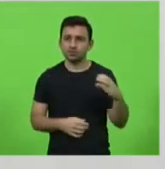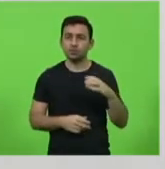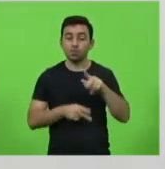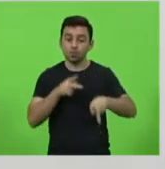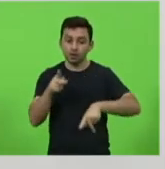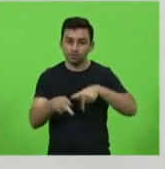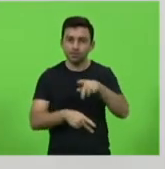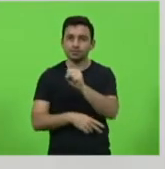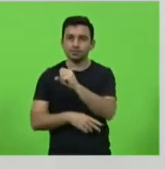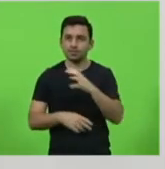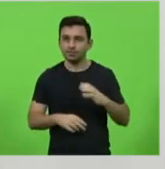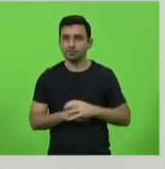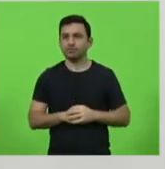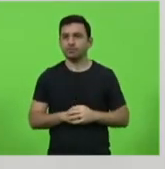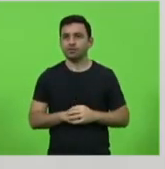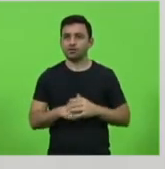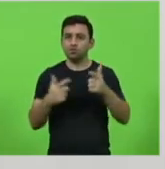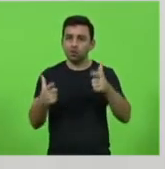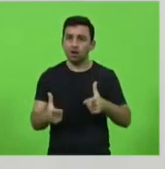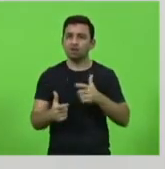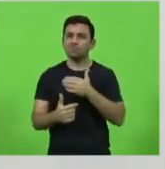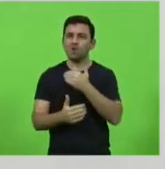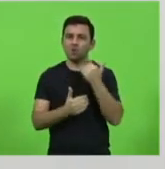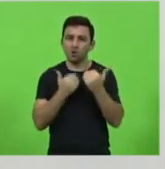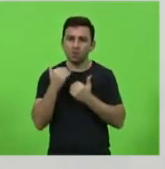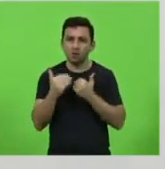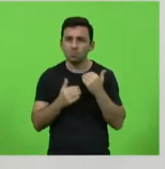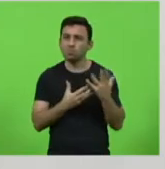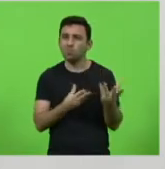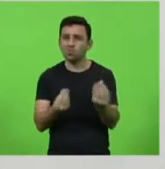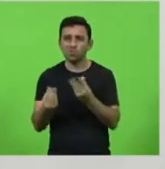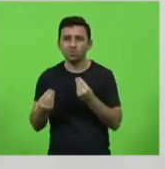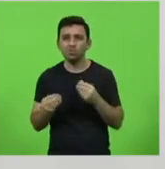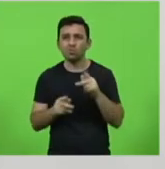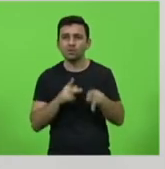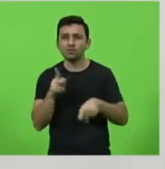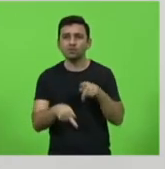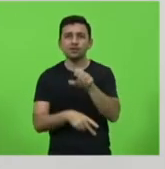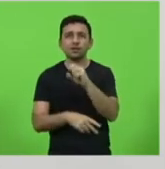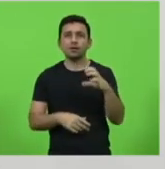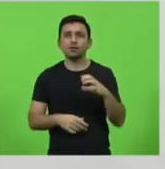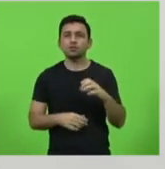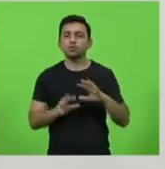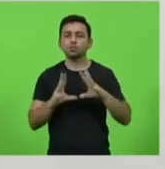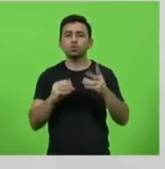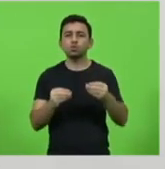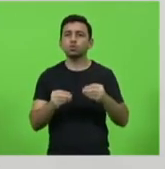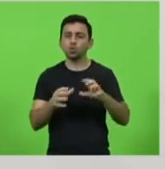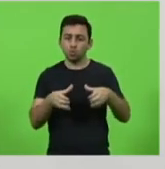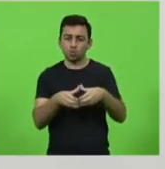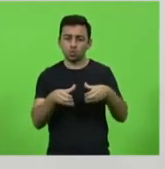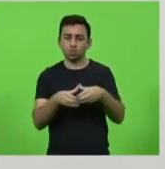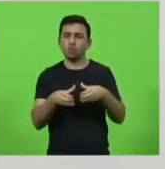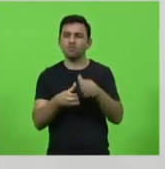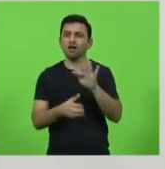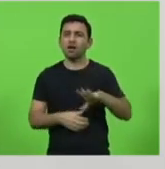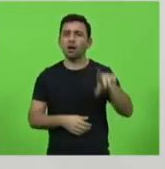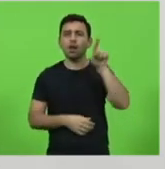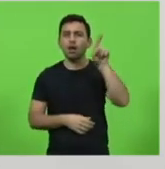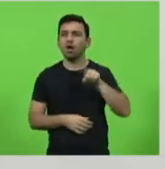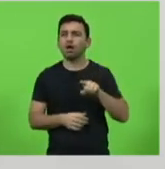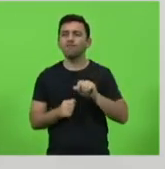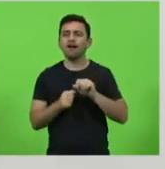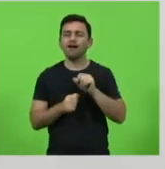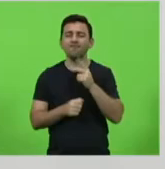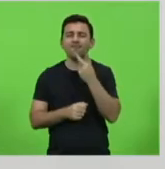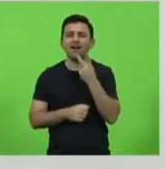catarinenses, por onde morrem os catarinenses, a nossa bancada federal, pianinho, não falou nada do